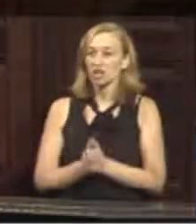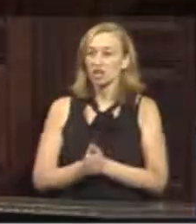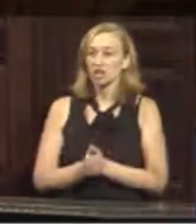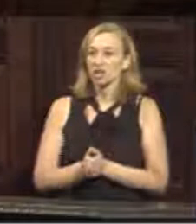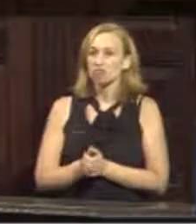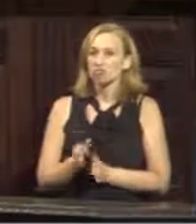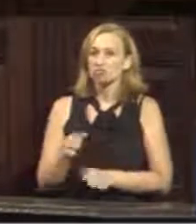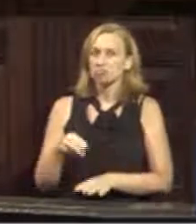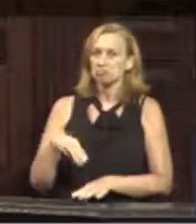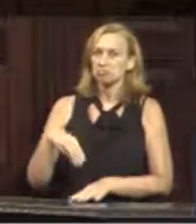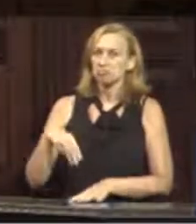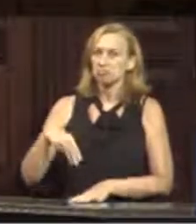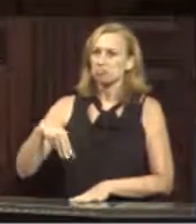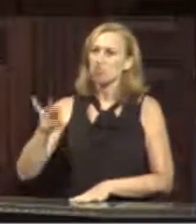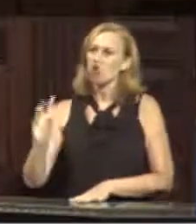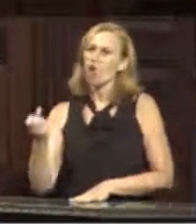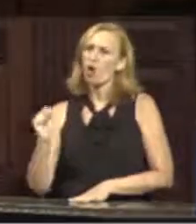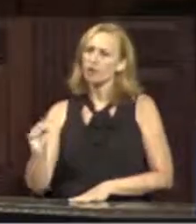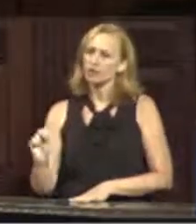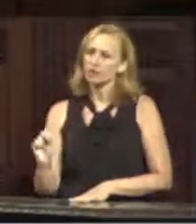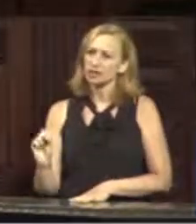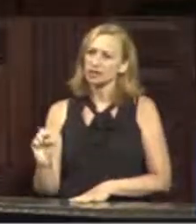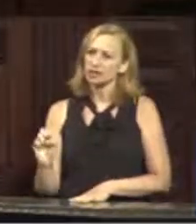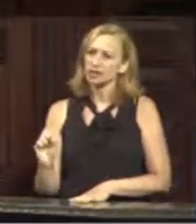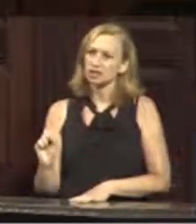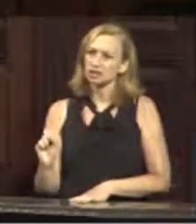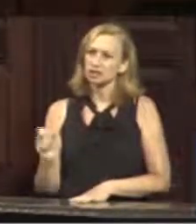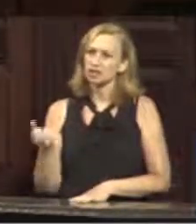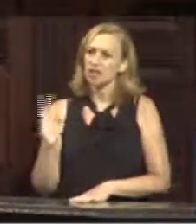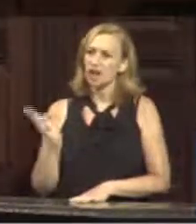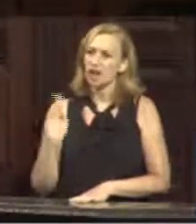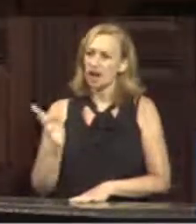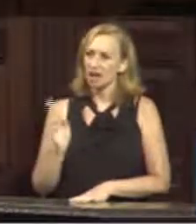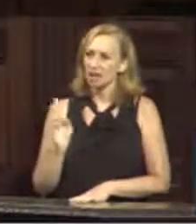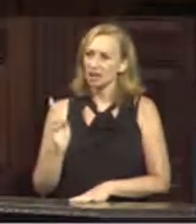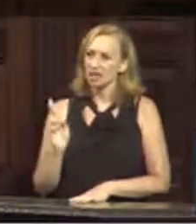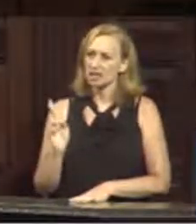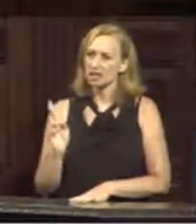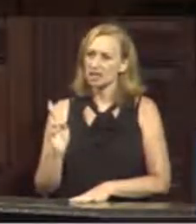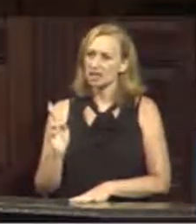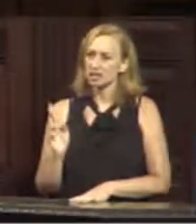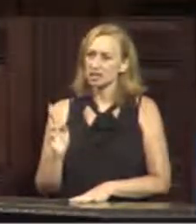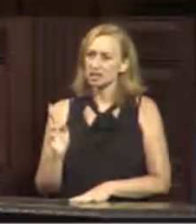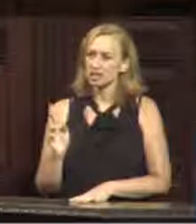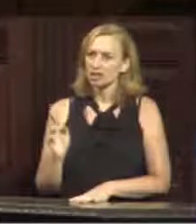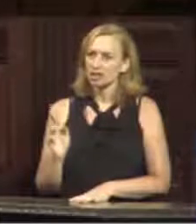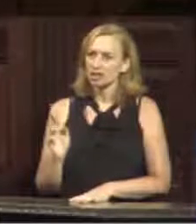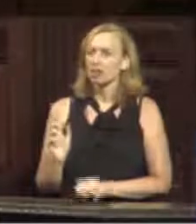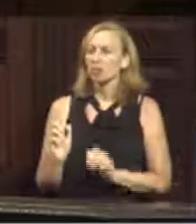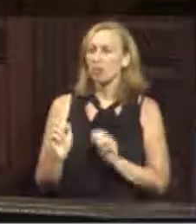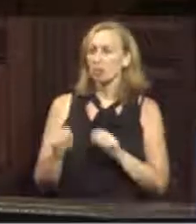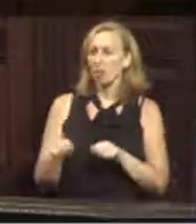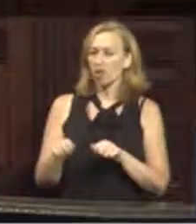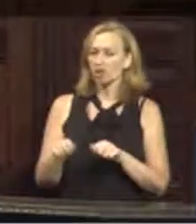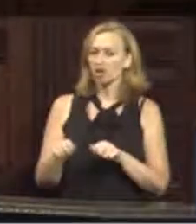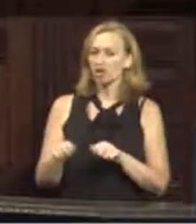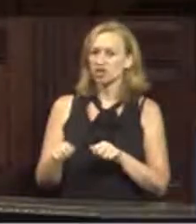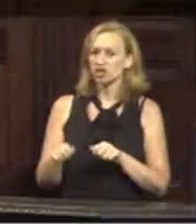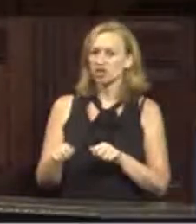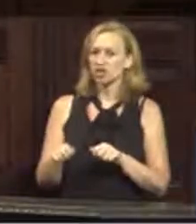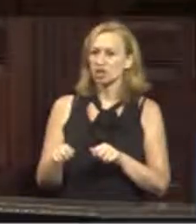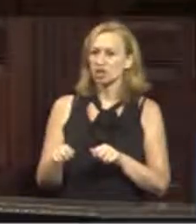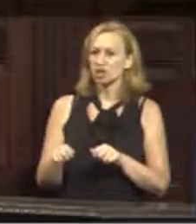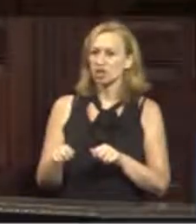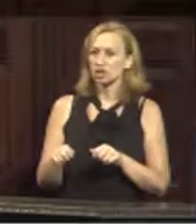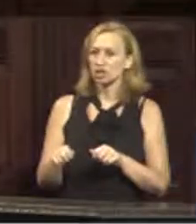em incentivos fiscais, ele tem capacidade solitária de decidir, e não